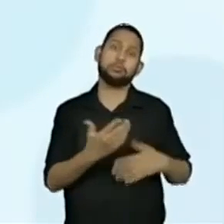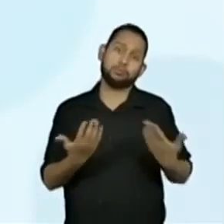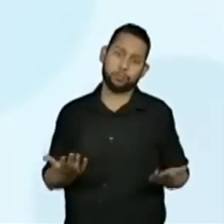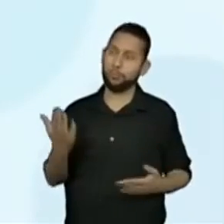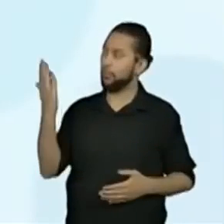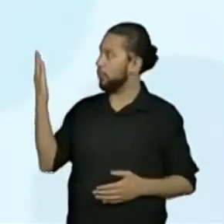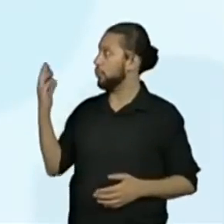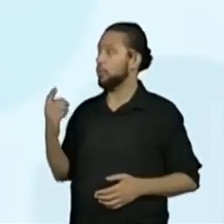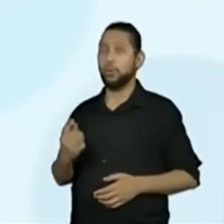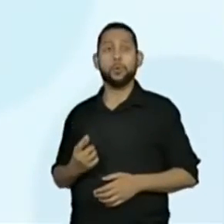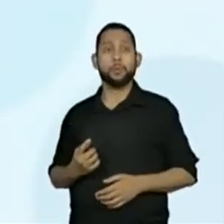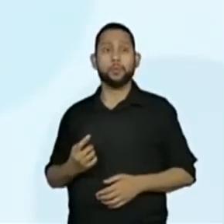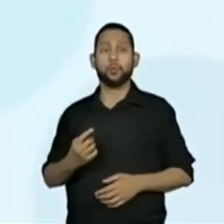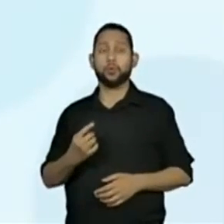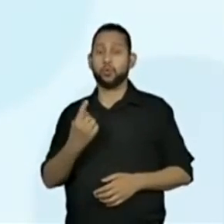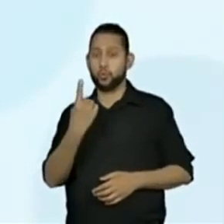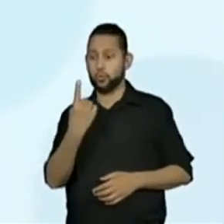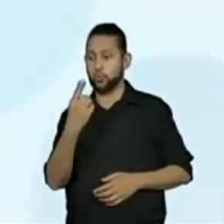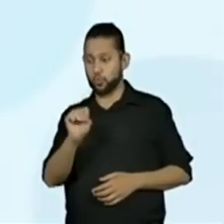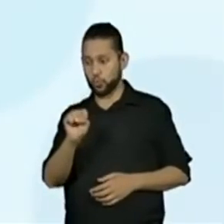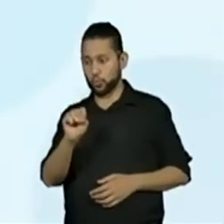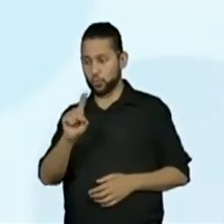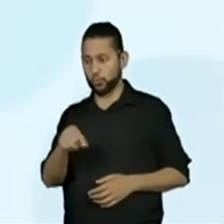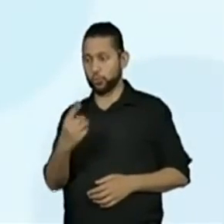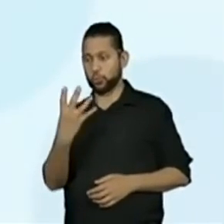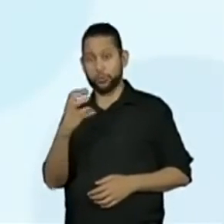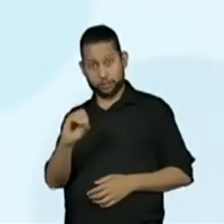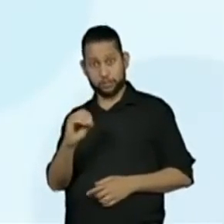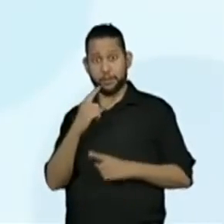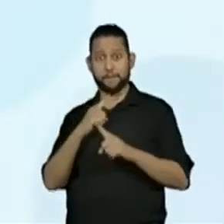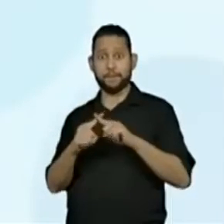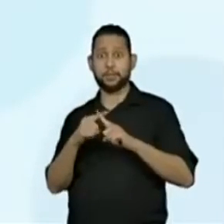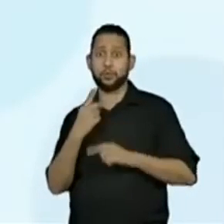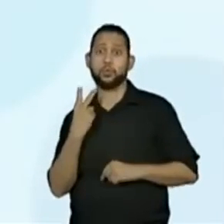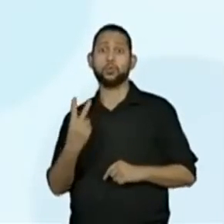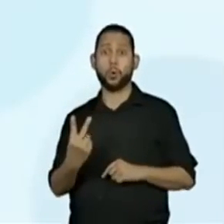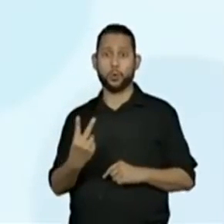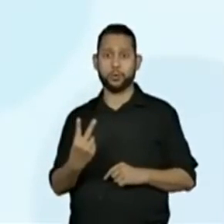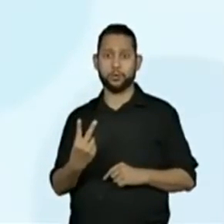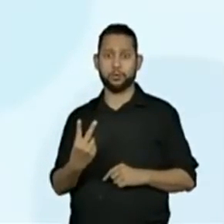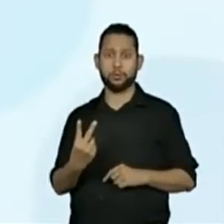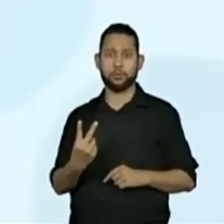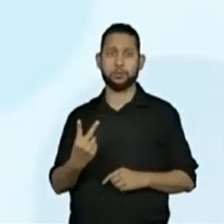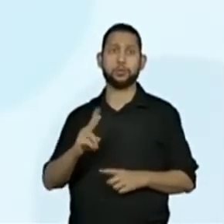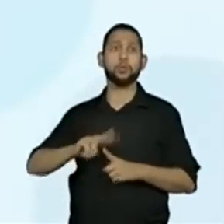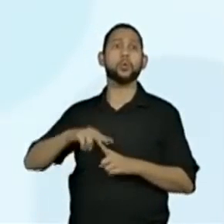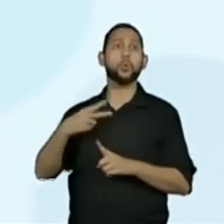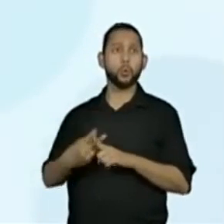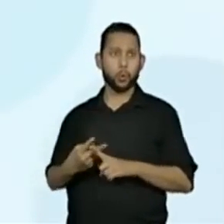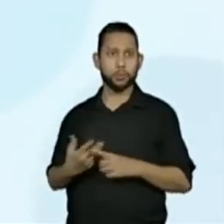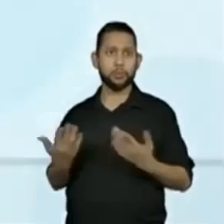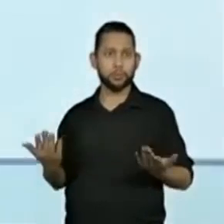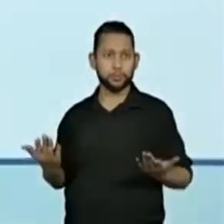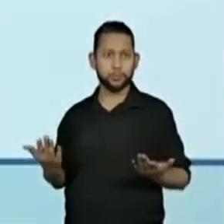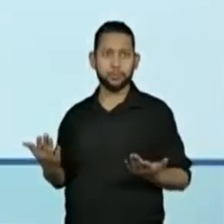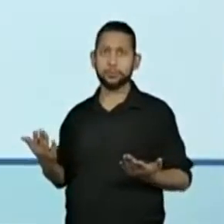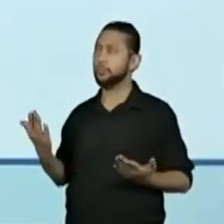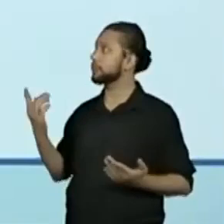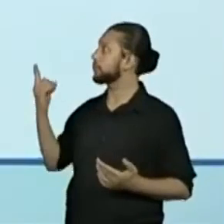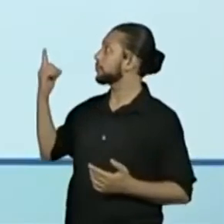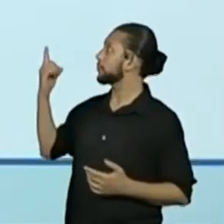18:40 Tá certo as duas o 2 representa